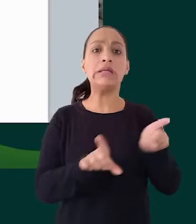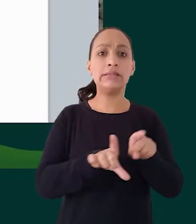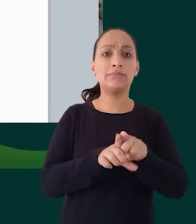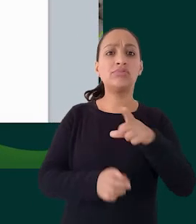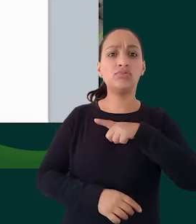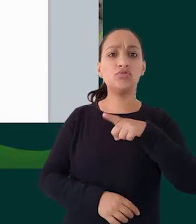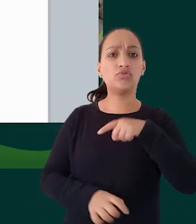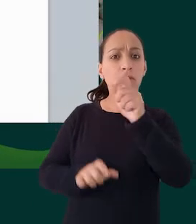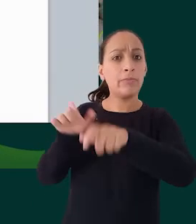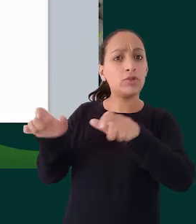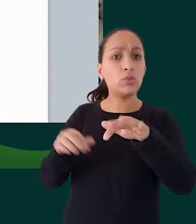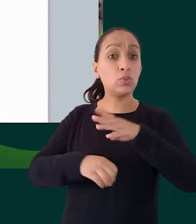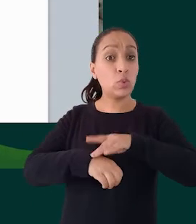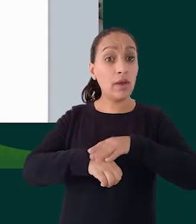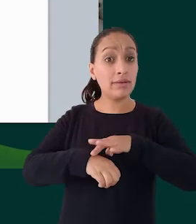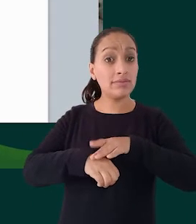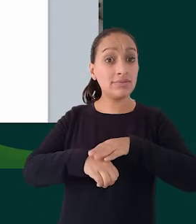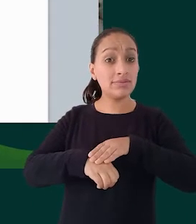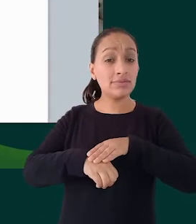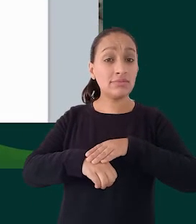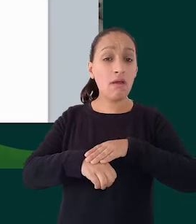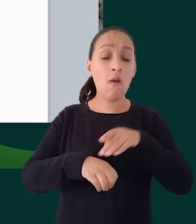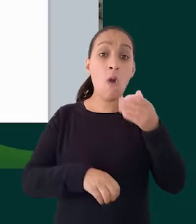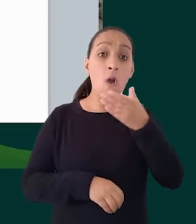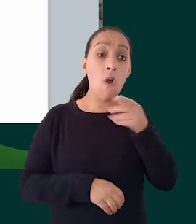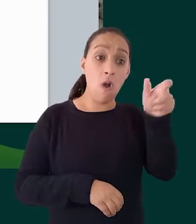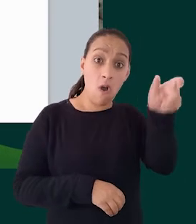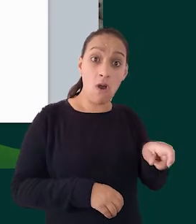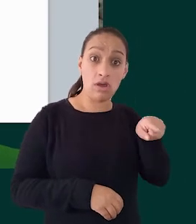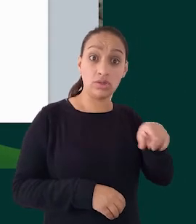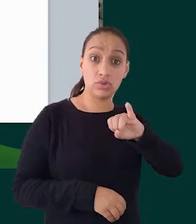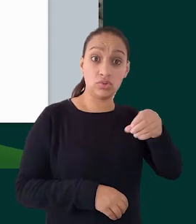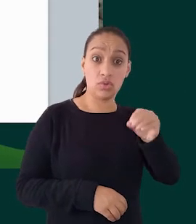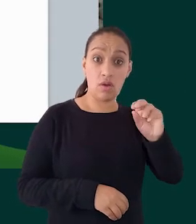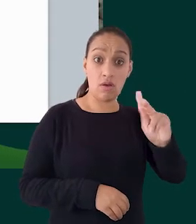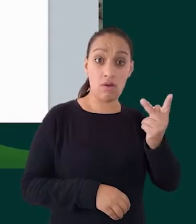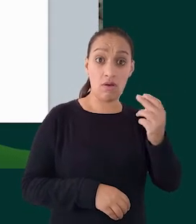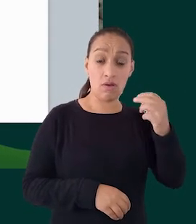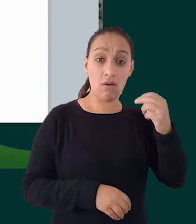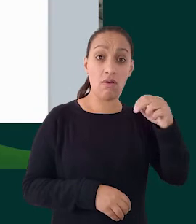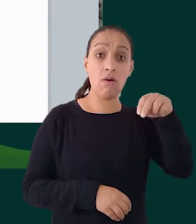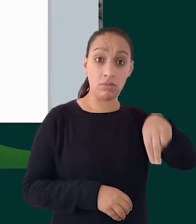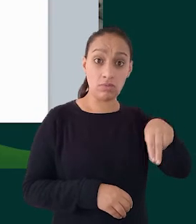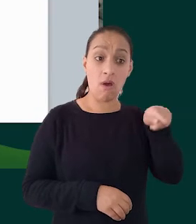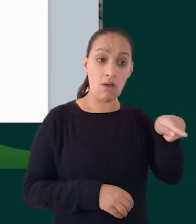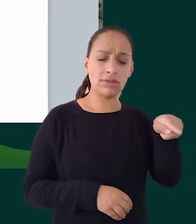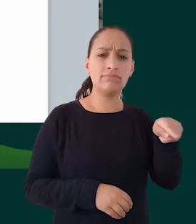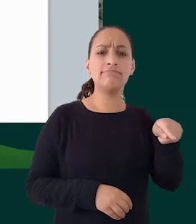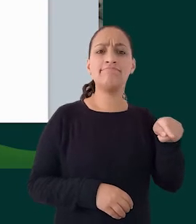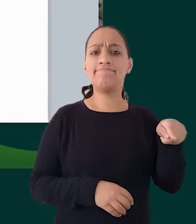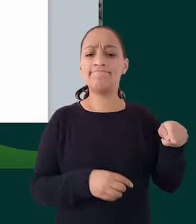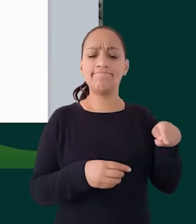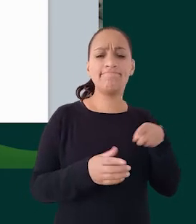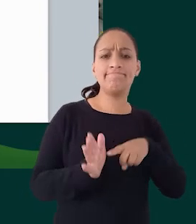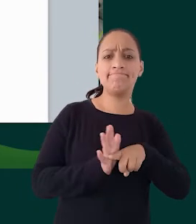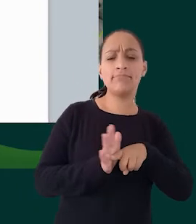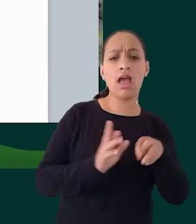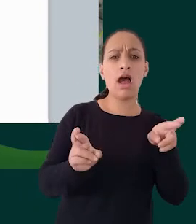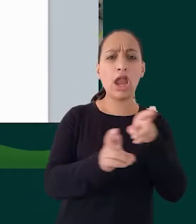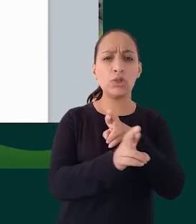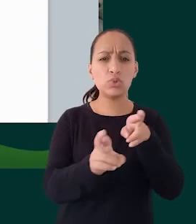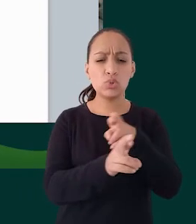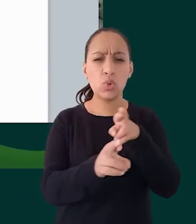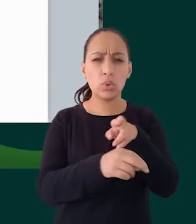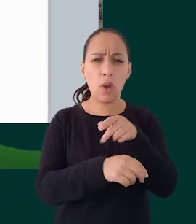da doença. E ele conseguiu relacionar esses pontos com